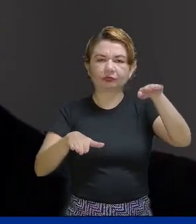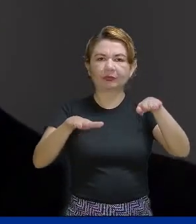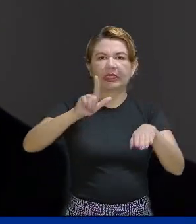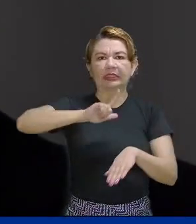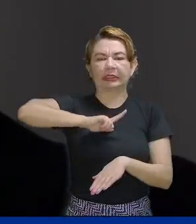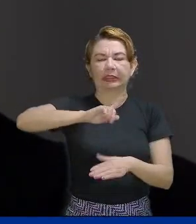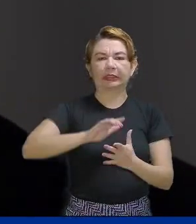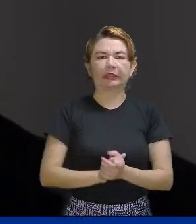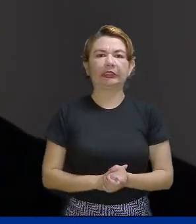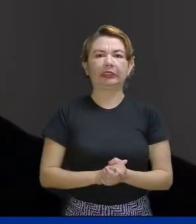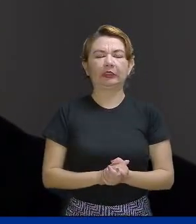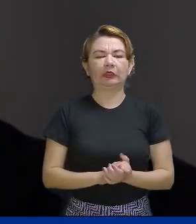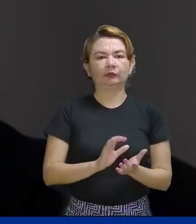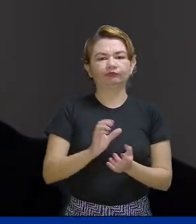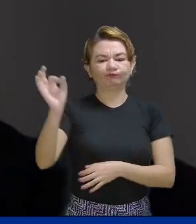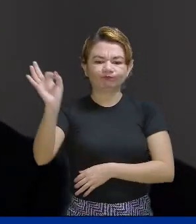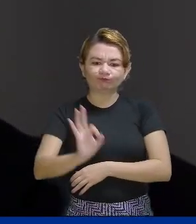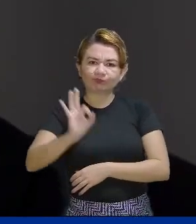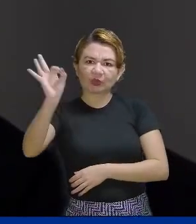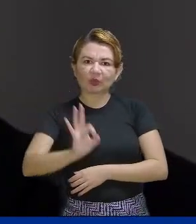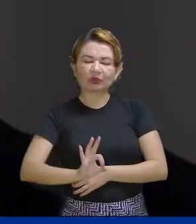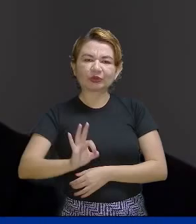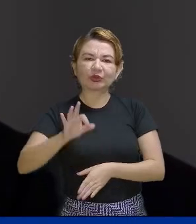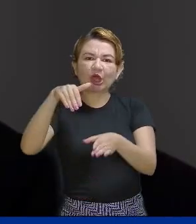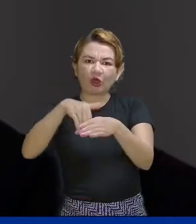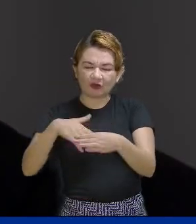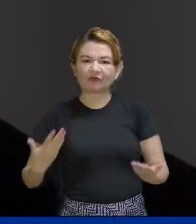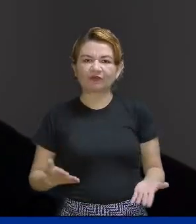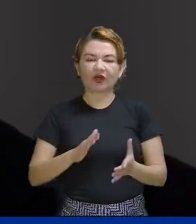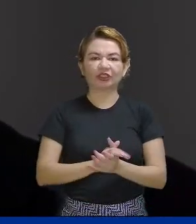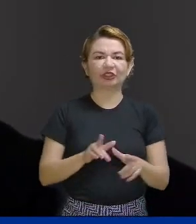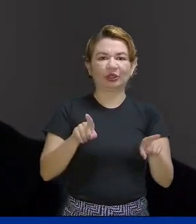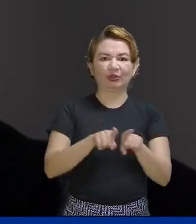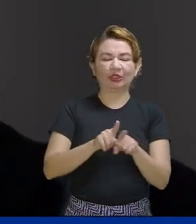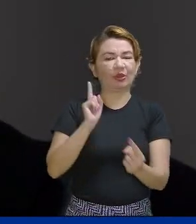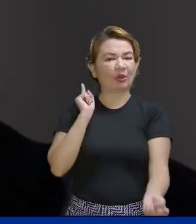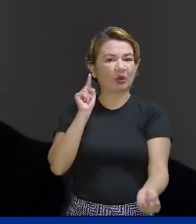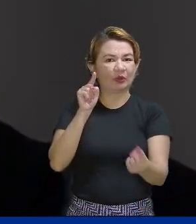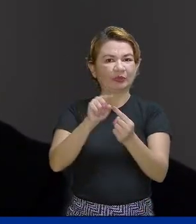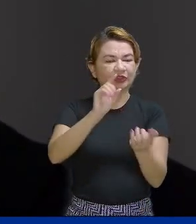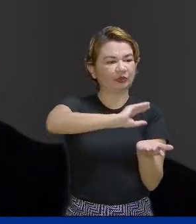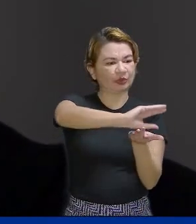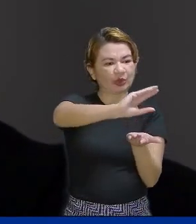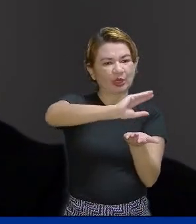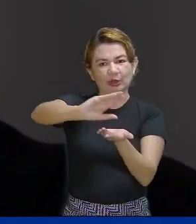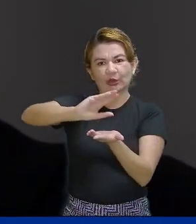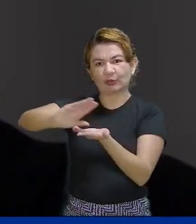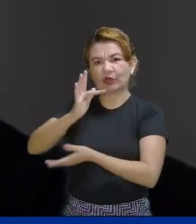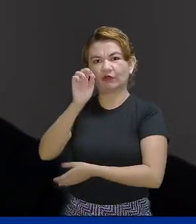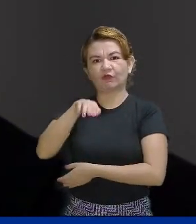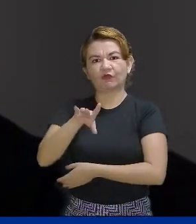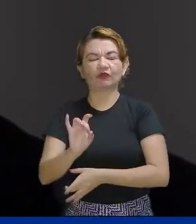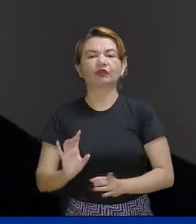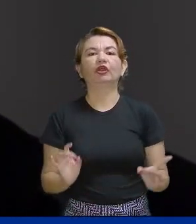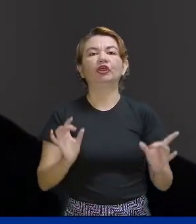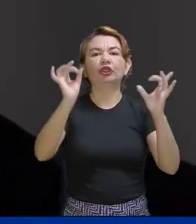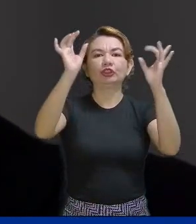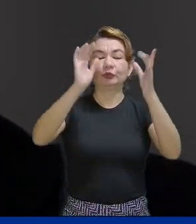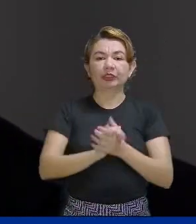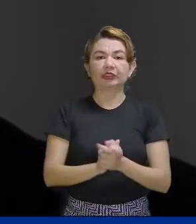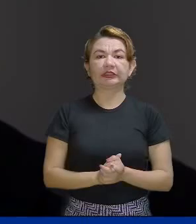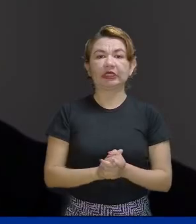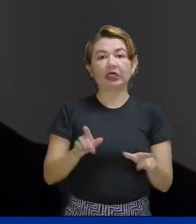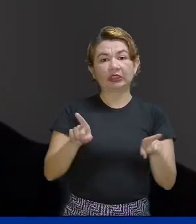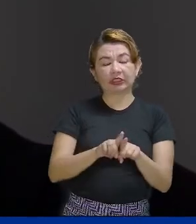coligações em eleições proporcionais, sobretudo tendo em conta a finalidade dos repasses do recurso do Fundo Especial e do